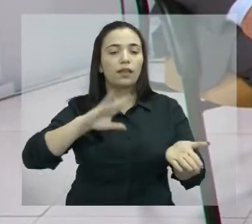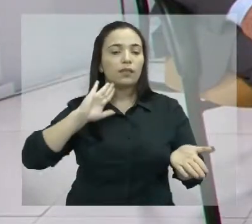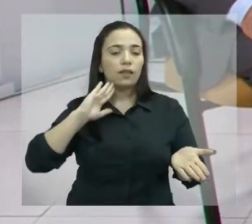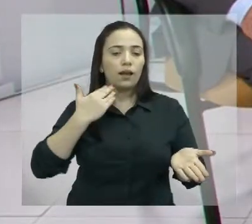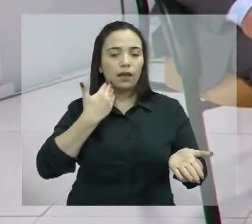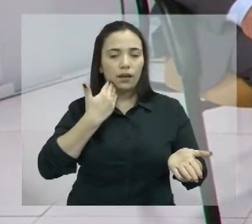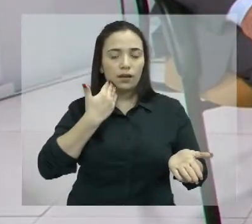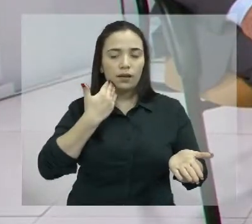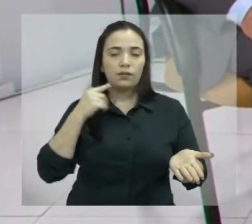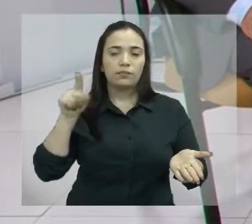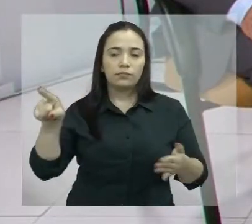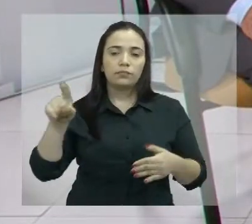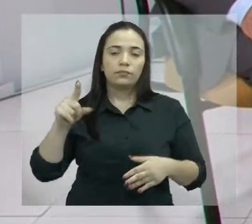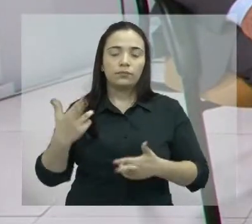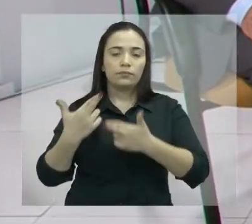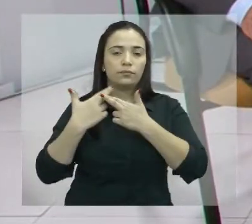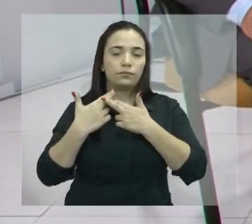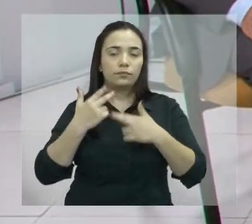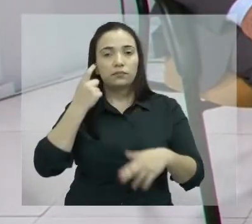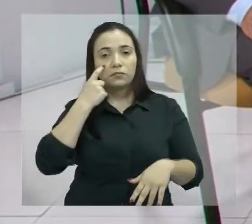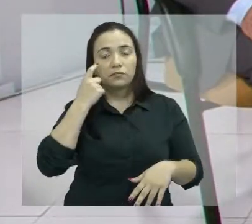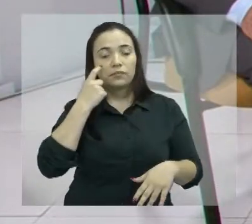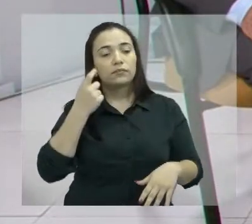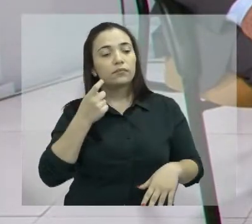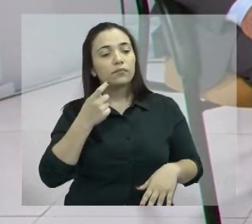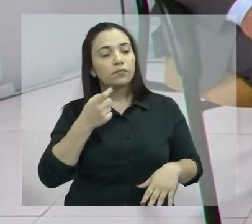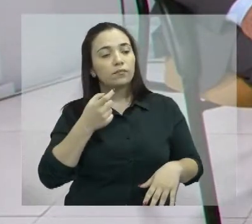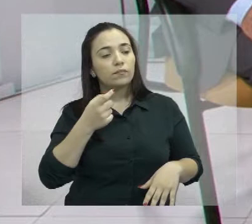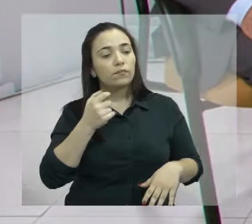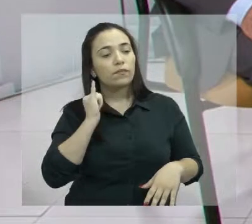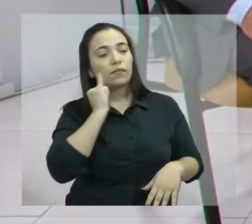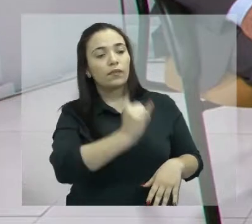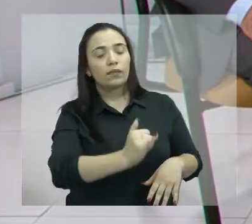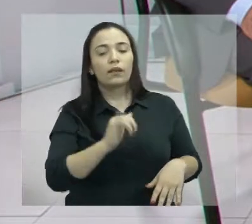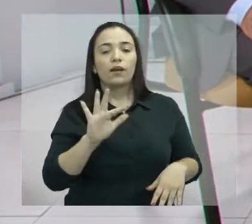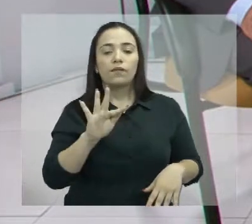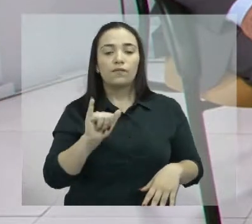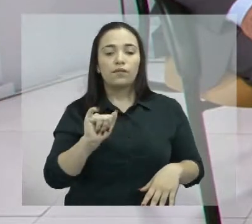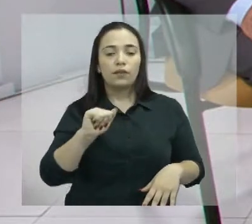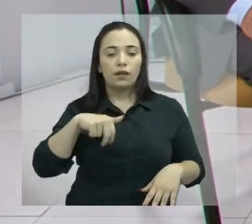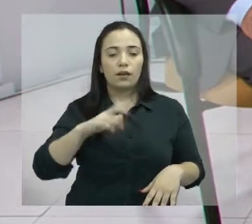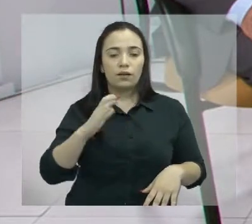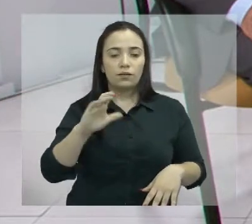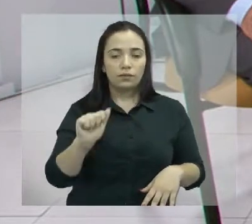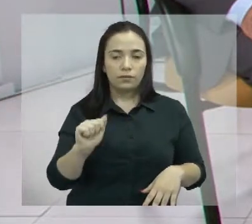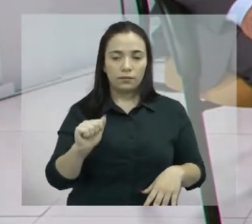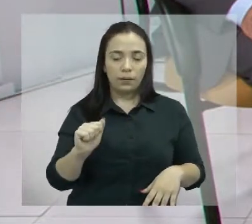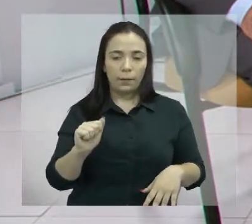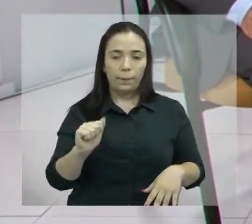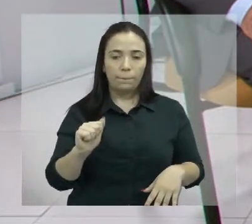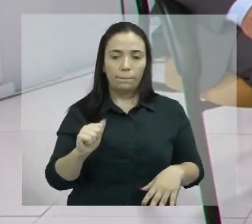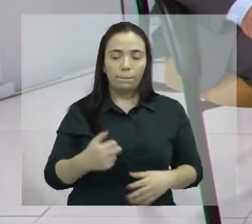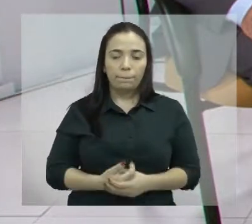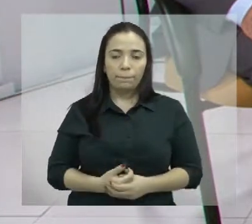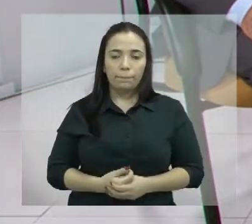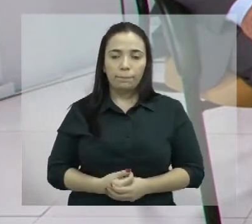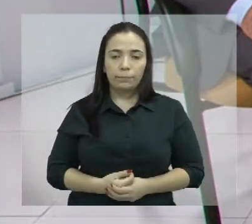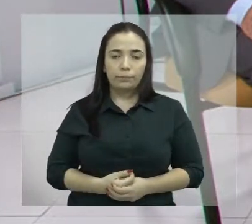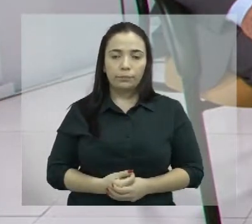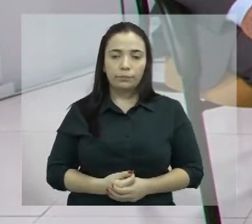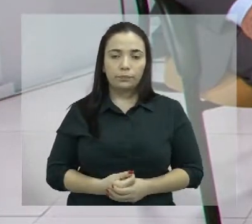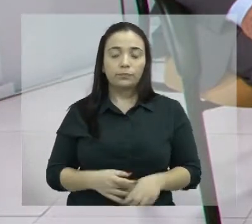né? Continua o delegado, né? Ele diz o valor que aquela pessoa pode pagar para ser solta